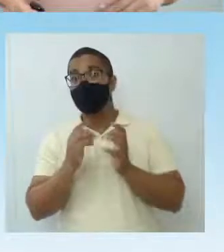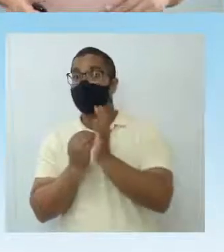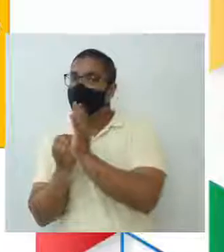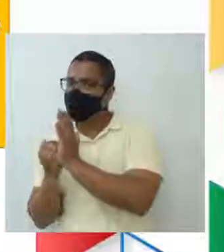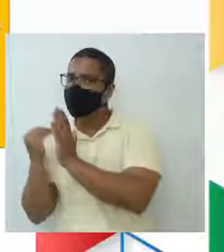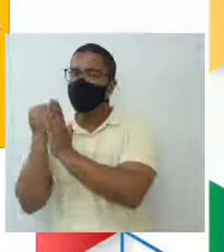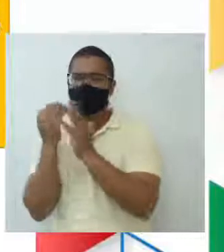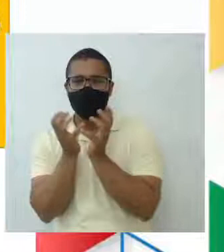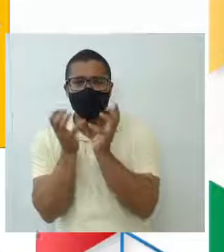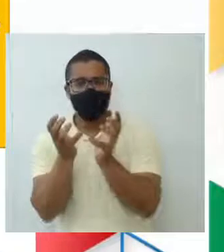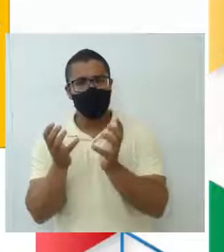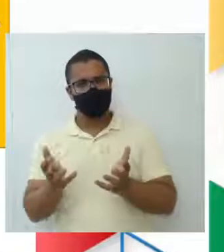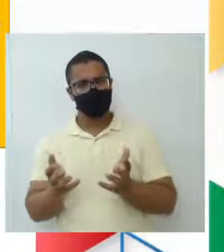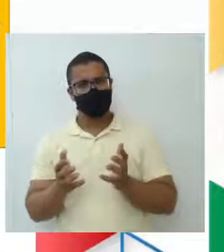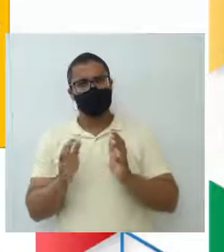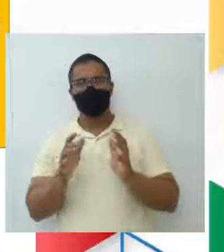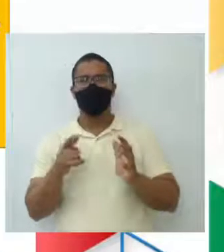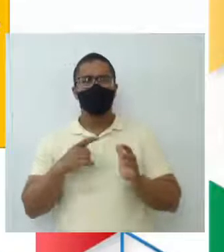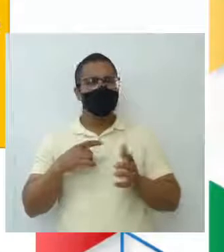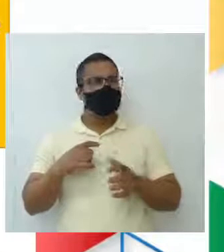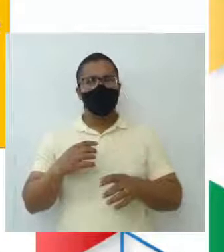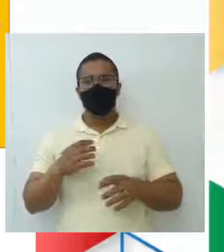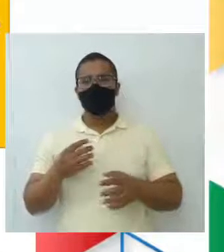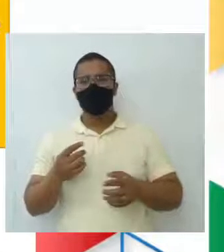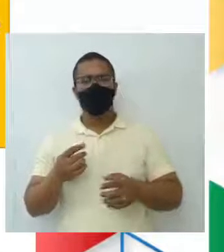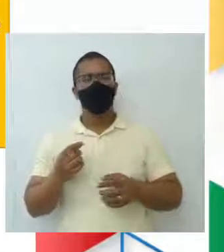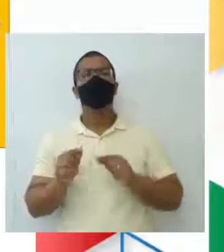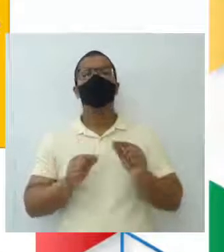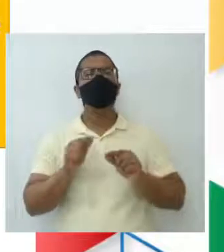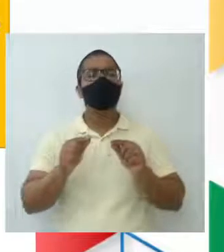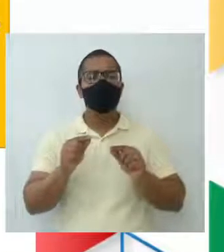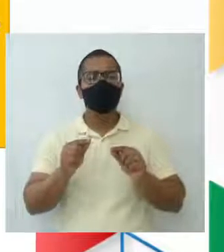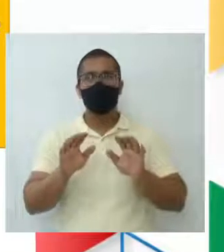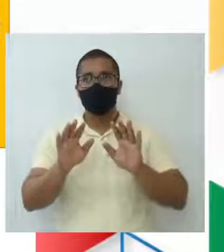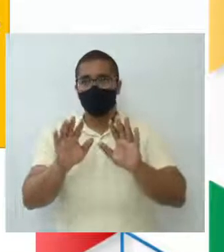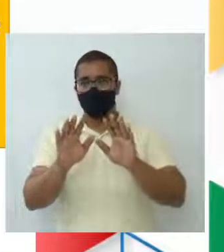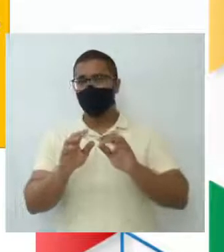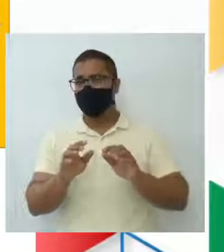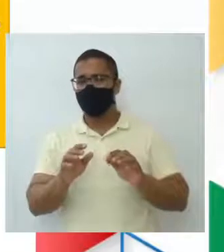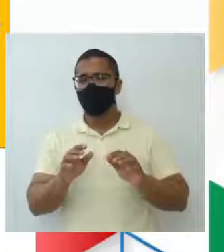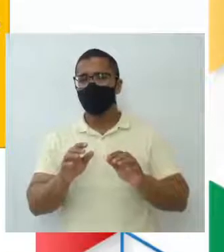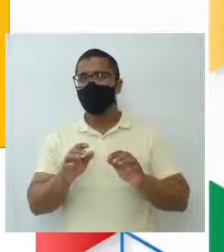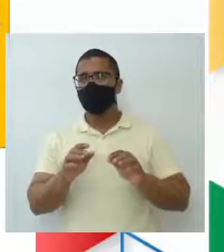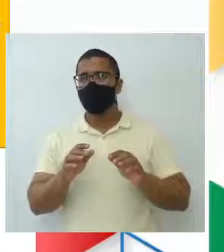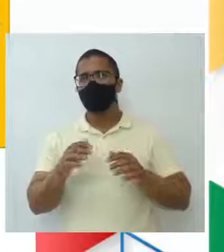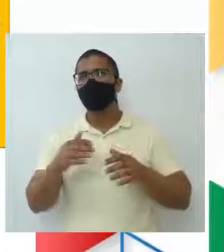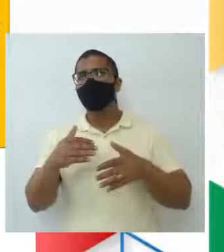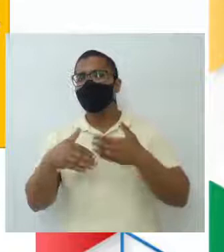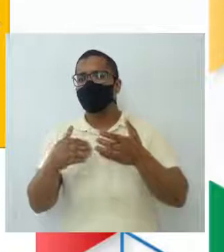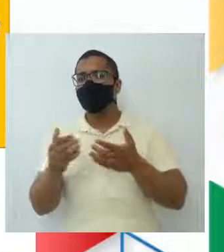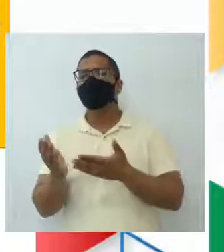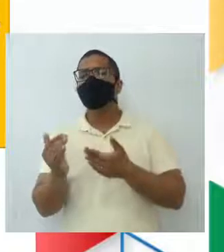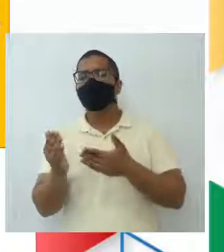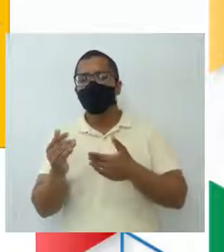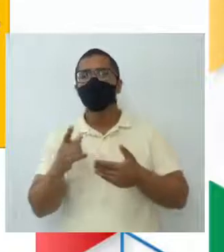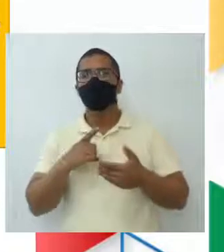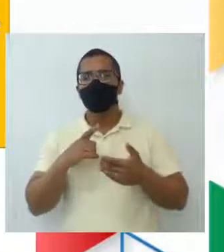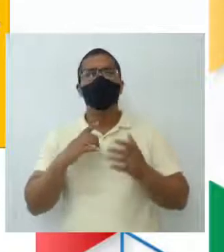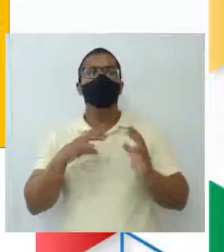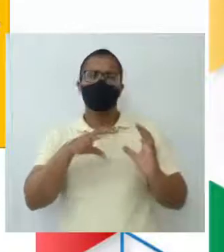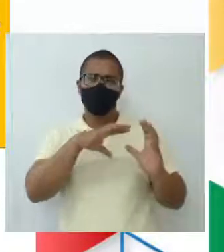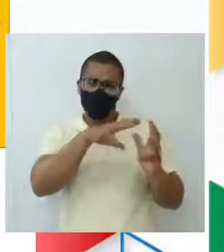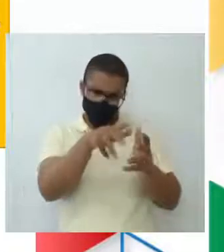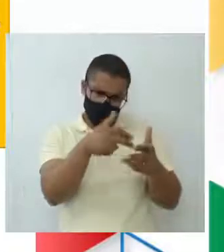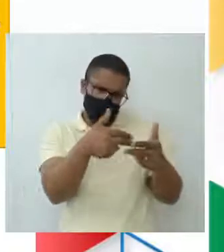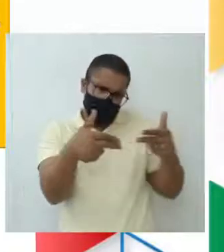E vamos adiante, ele foi inquieto. Por que inquieto? Acompanhe comigo. Depois de uma juventude inquieta e mundana,